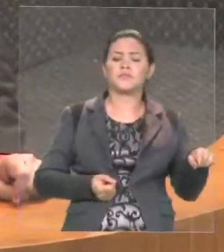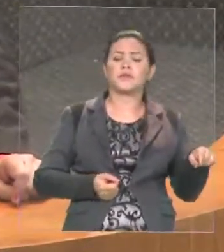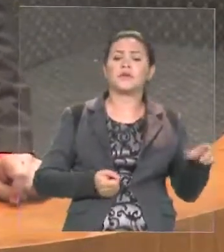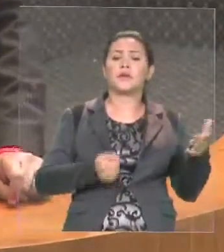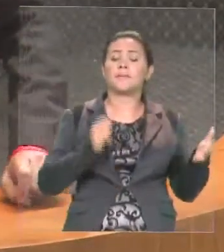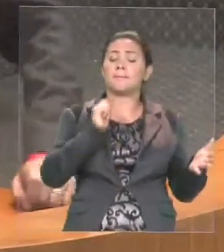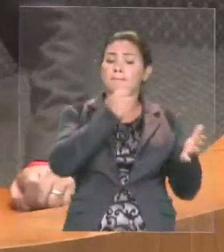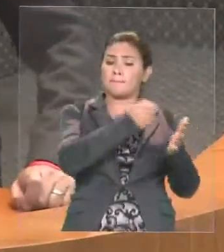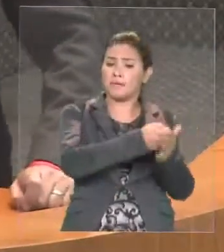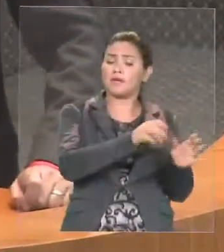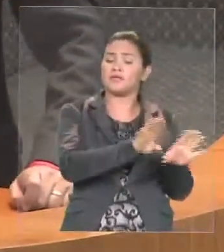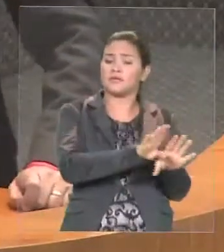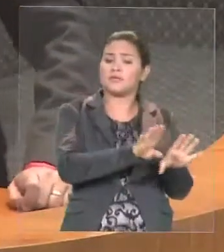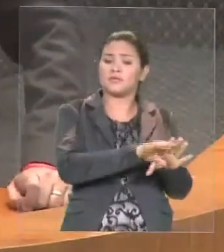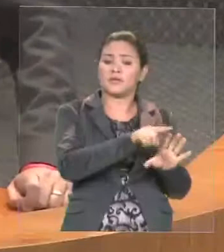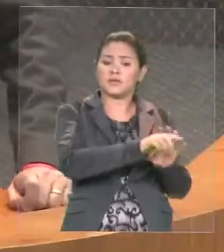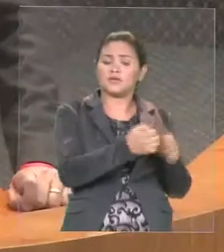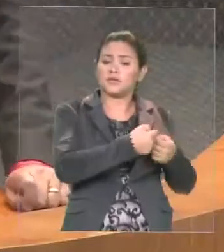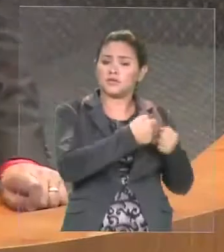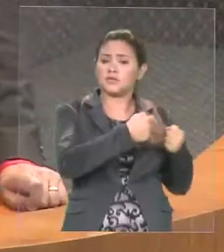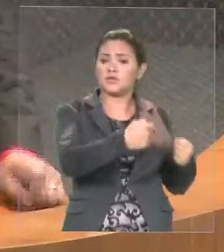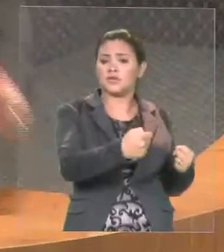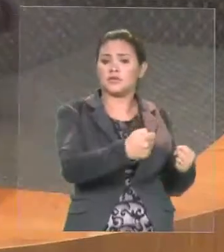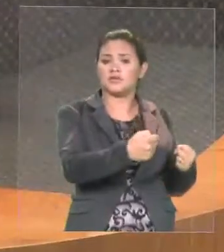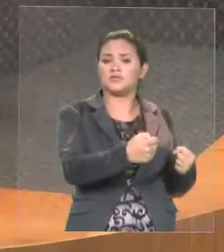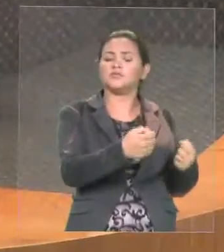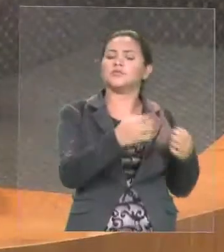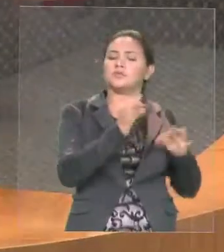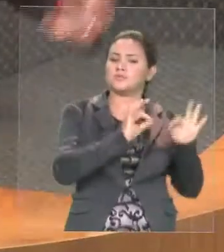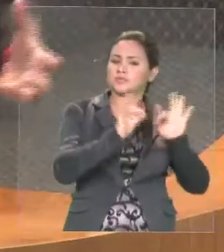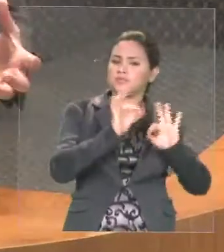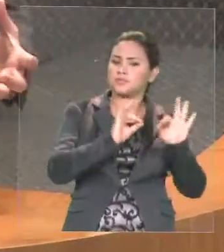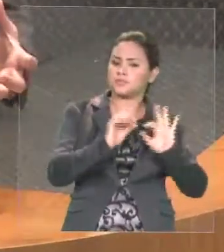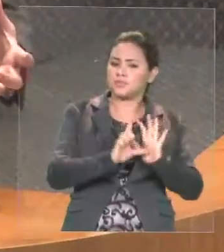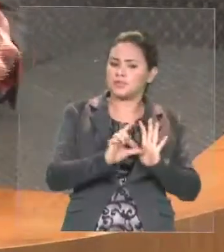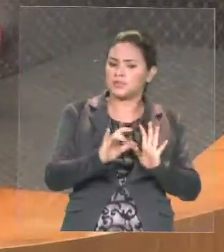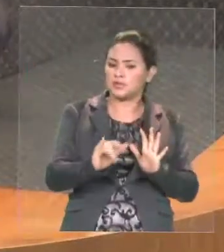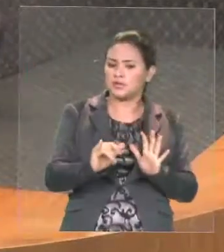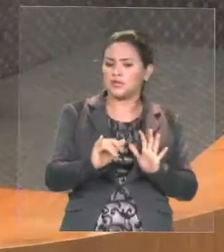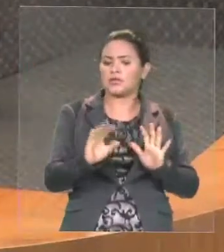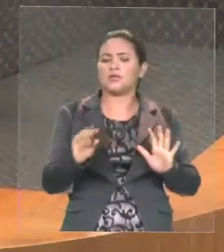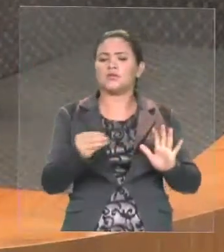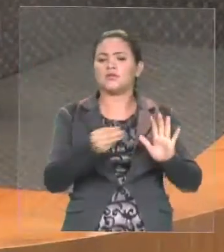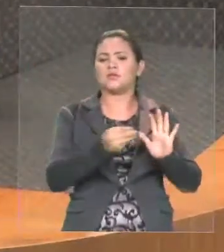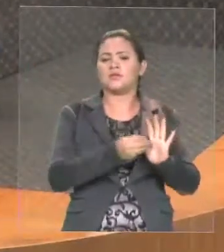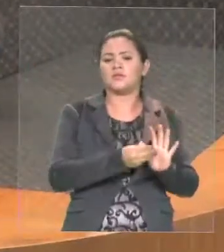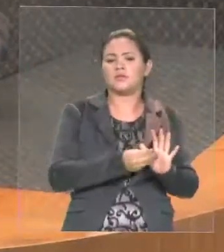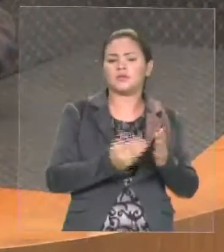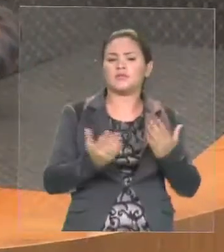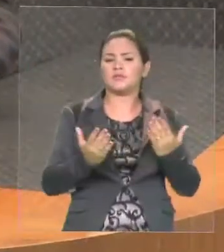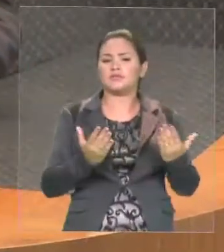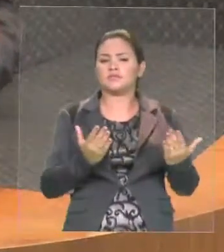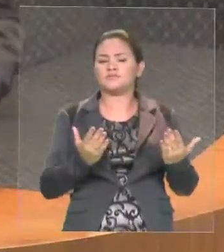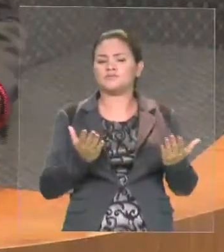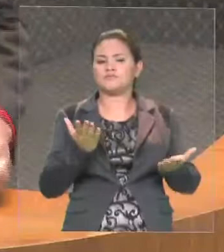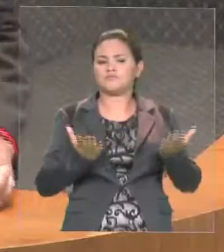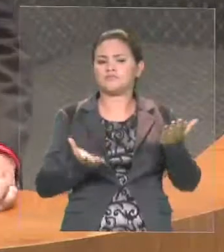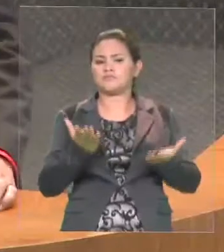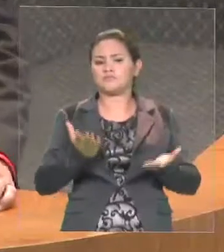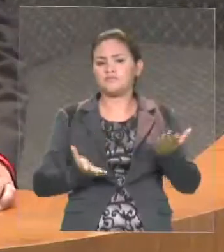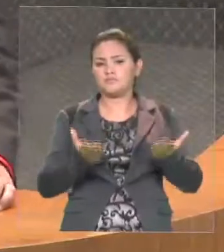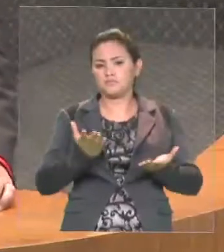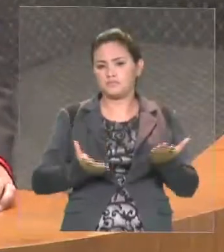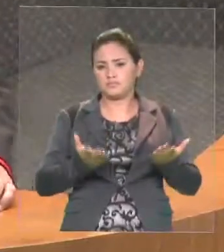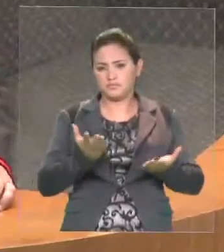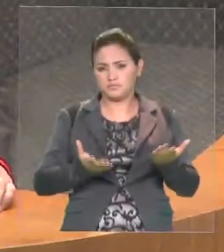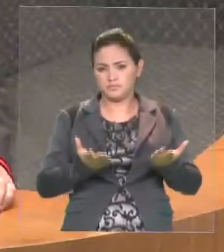nessa regulamentação da lei haverá sim maneira de incluir uma maneira equiparada, de forma a dar